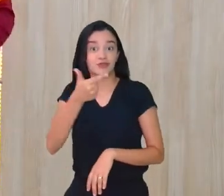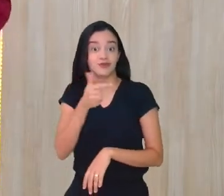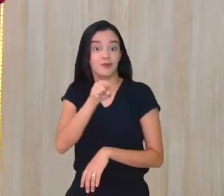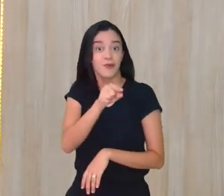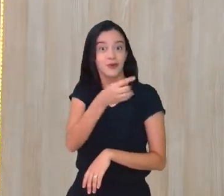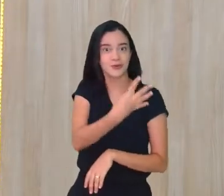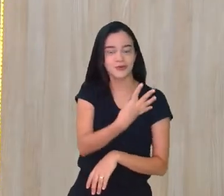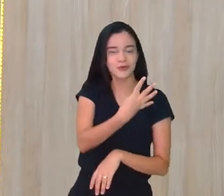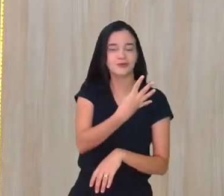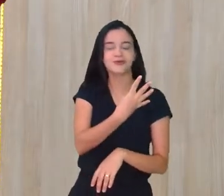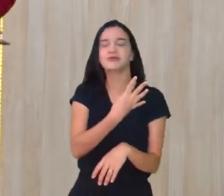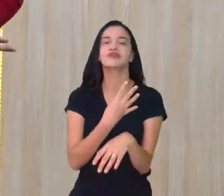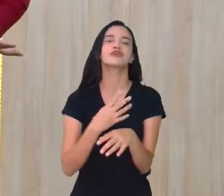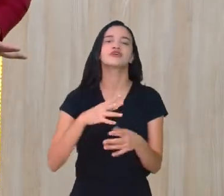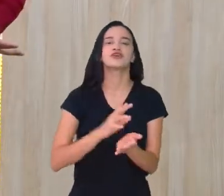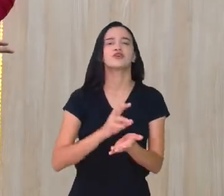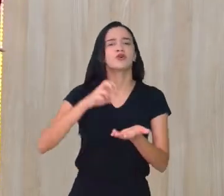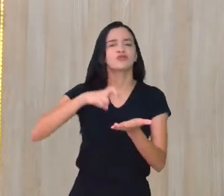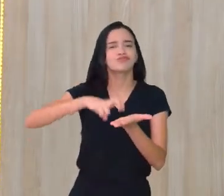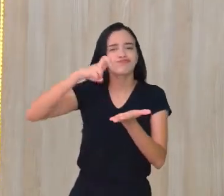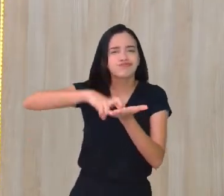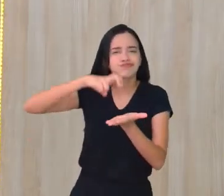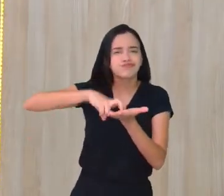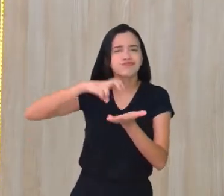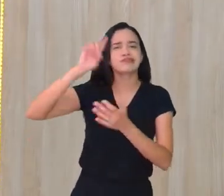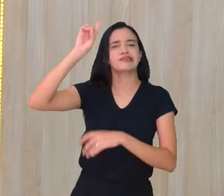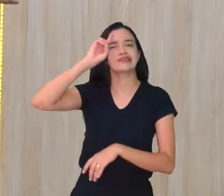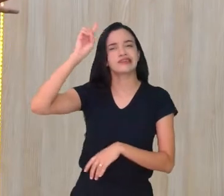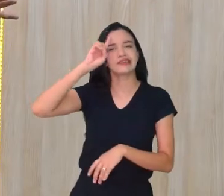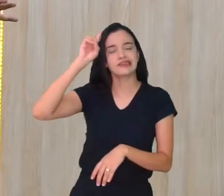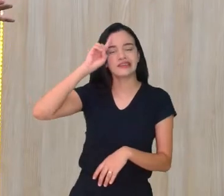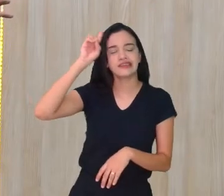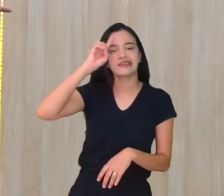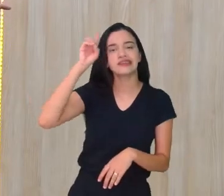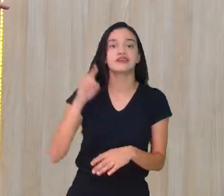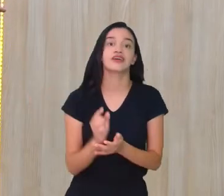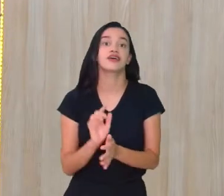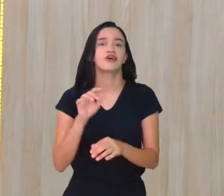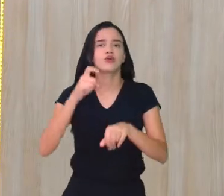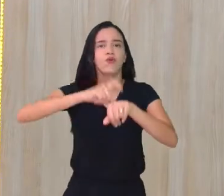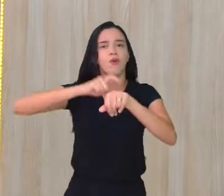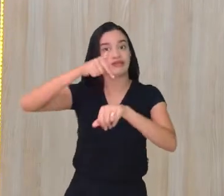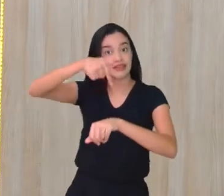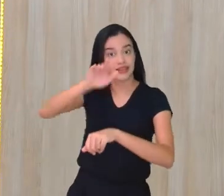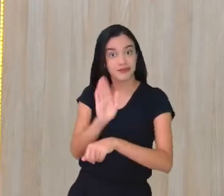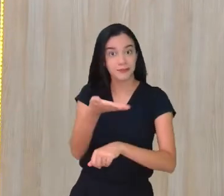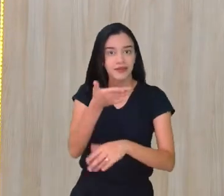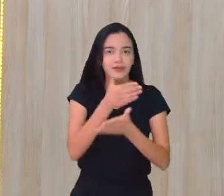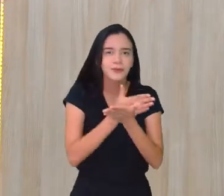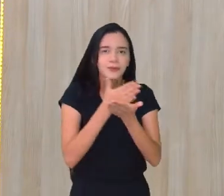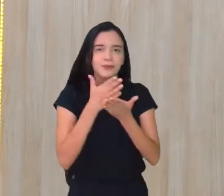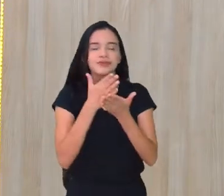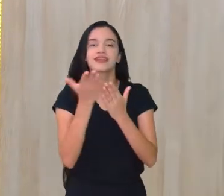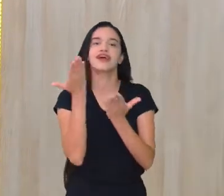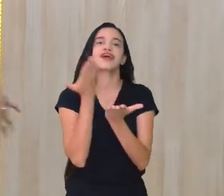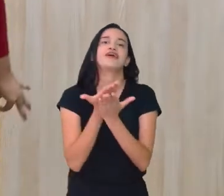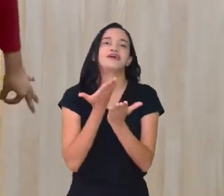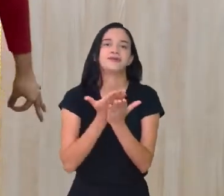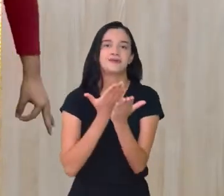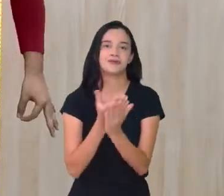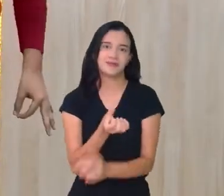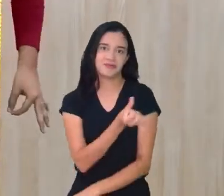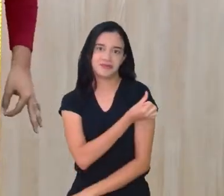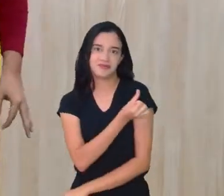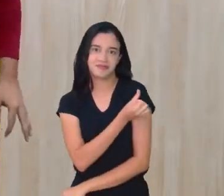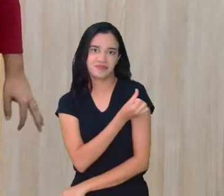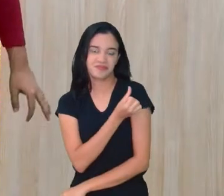22.4, chegando todas as manhãs, a partir das 7h30, iniciando aí as aulas do